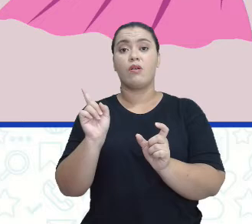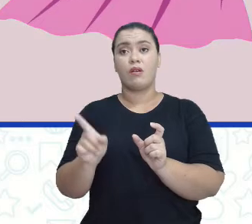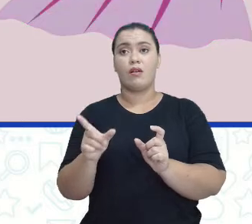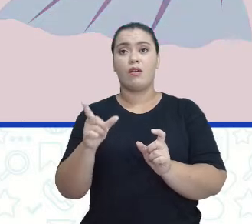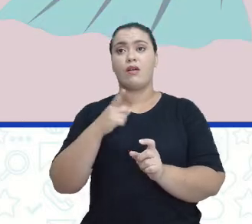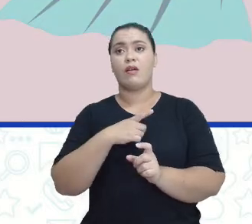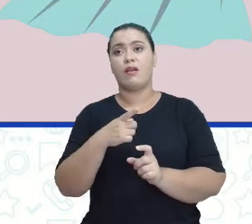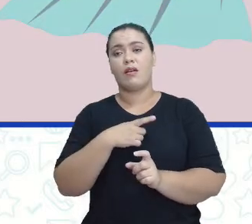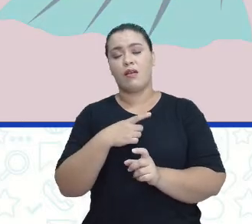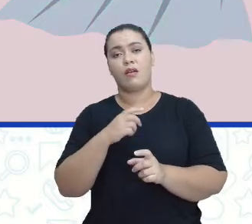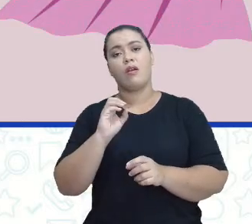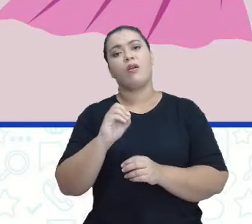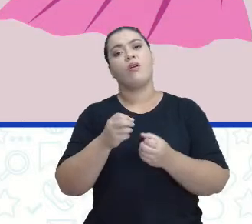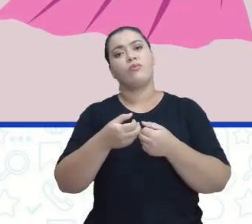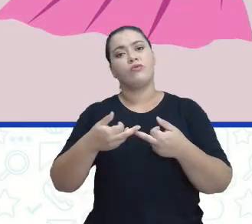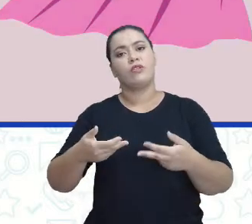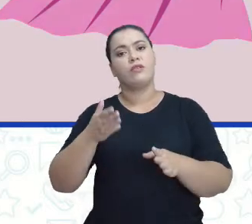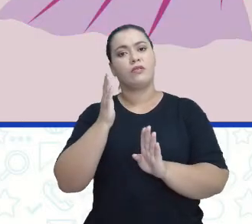objeto direto.